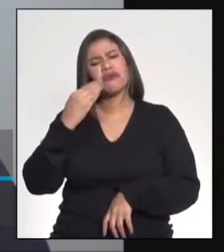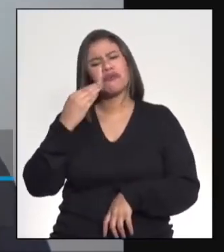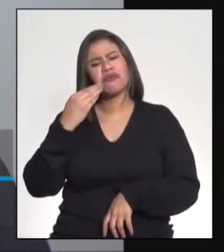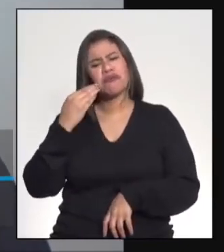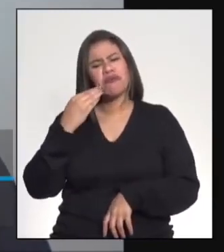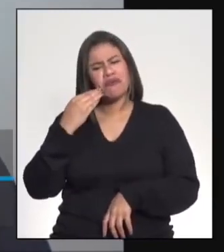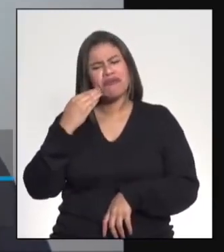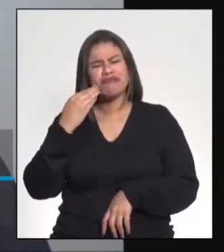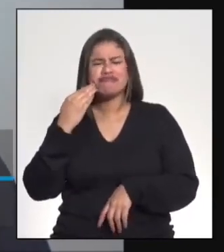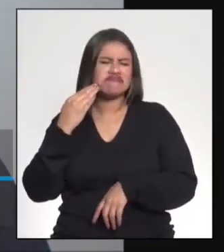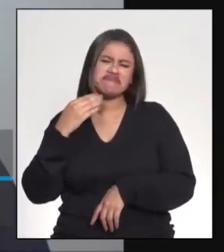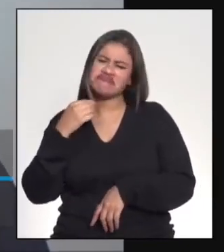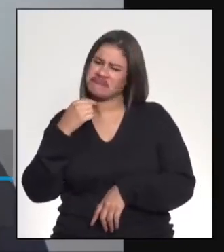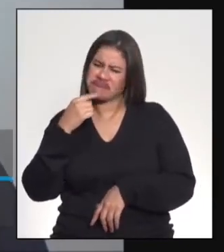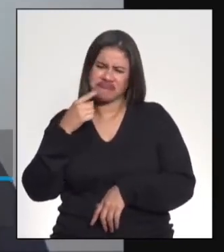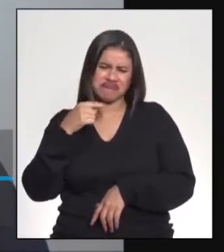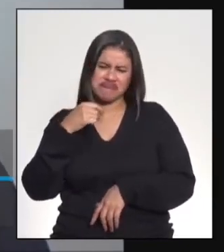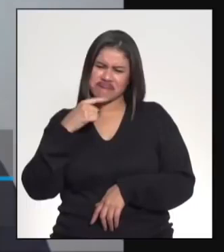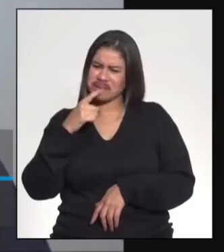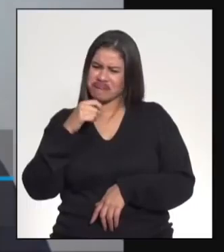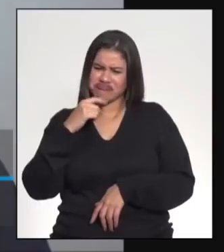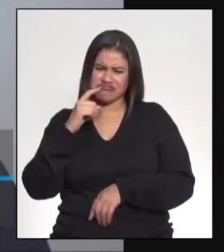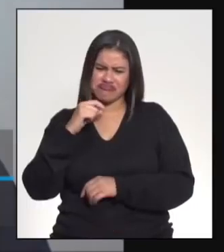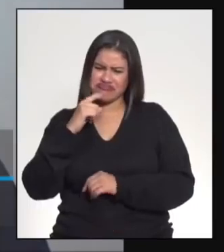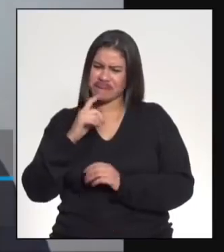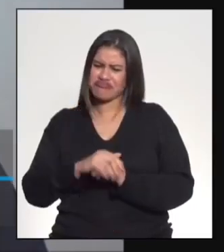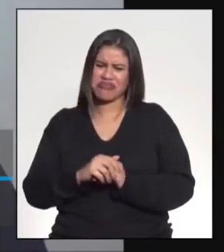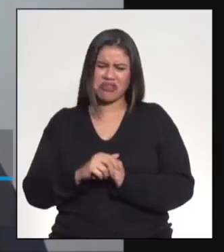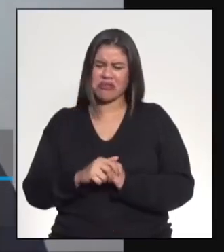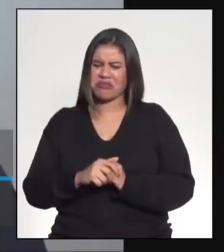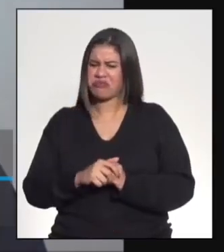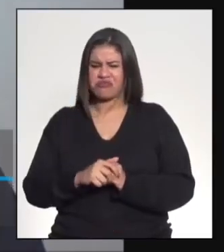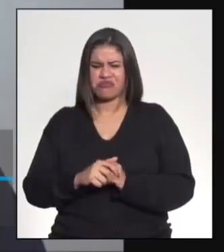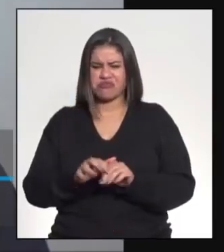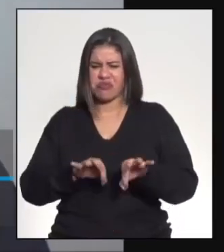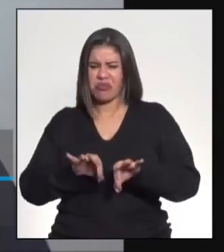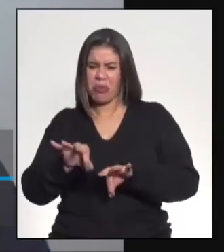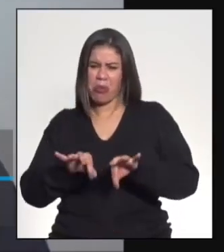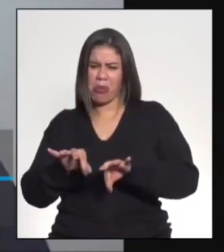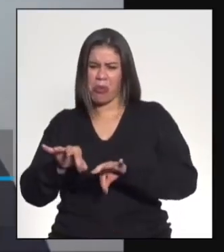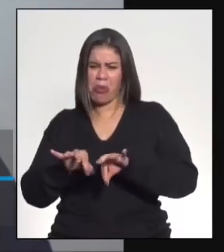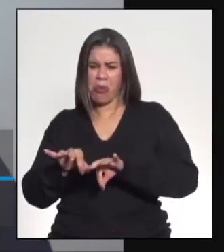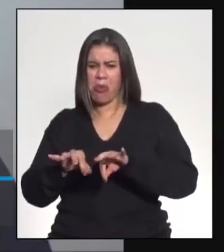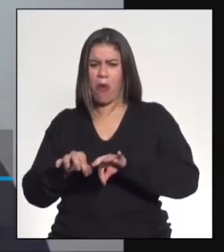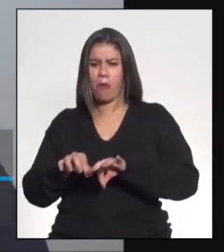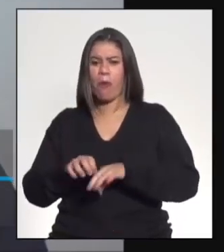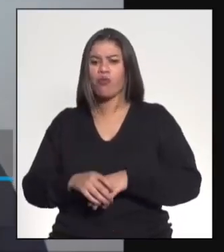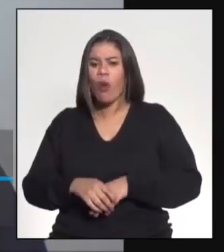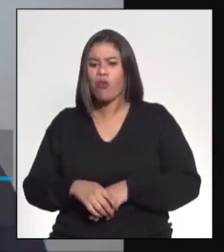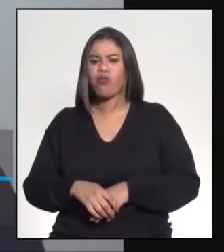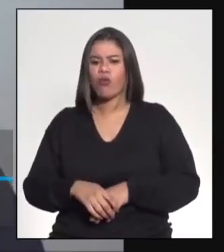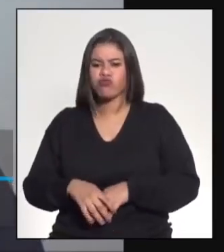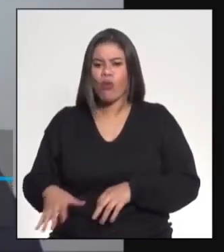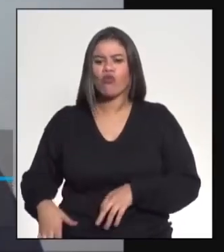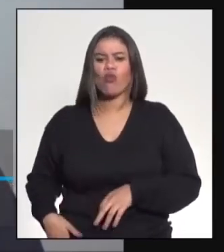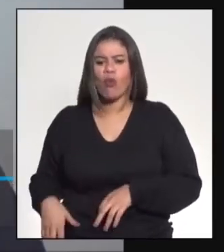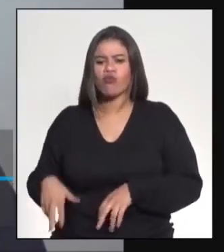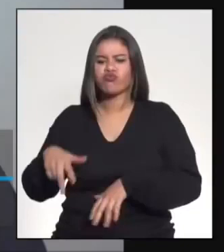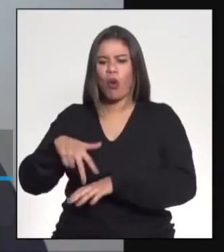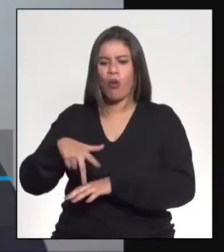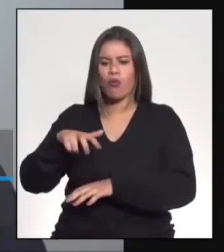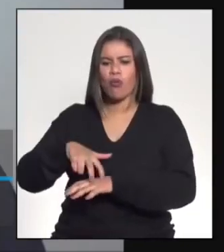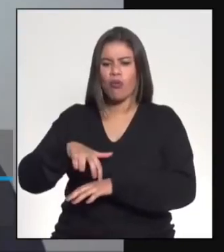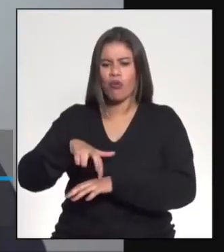não consegui muito bem, não. Eu não consegui essa coordenação motora de fazer um som com a boca, bater palma e silêncio. Vou